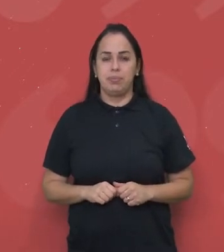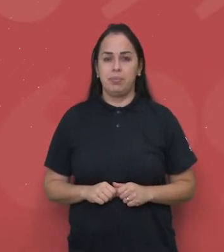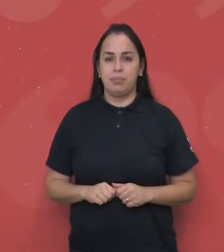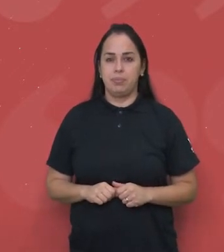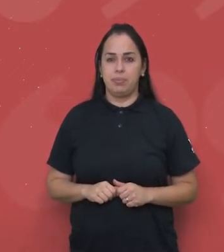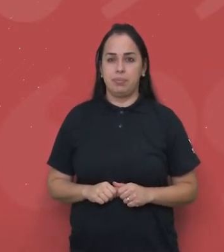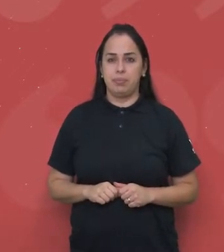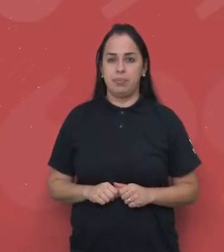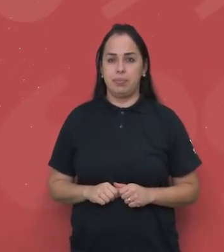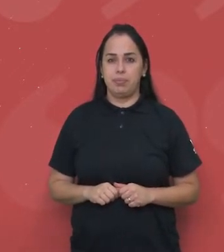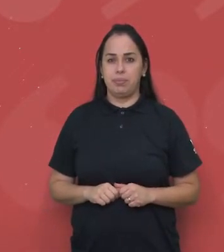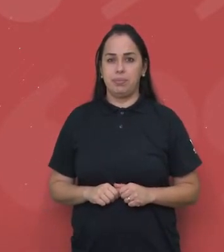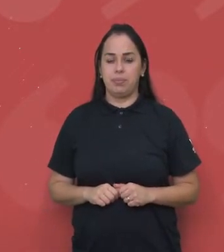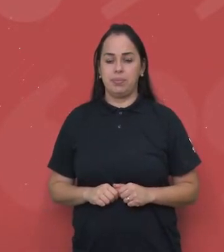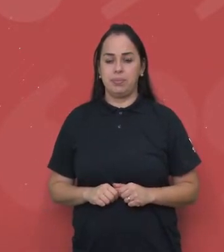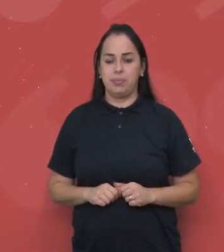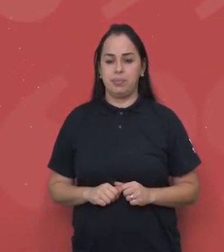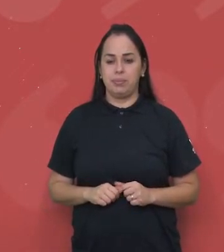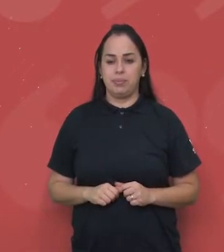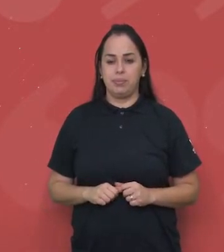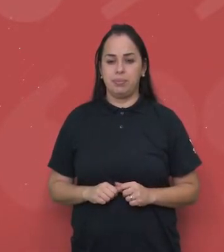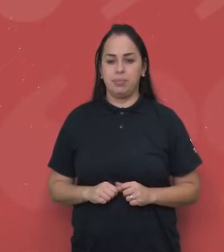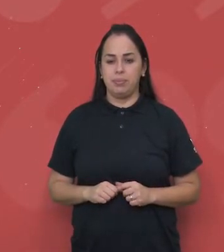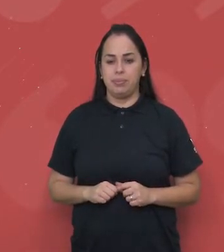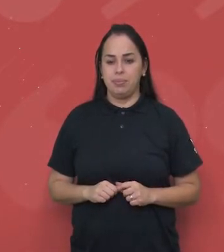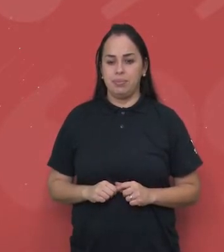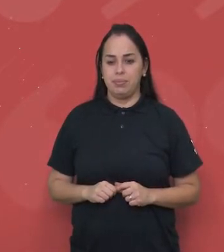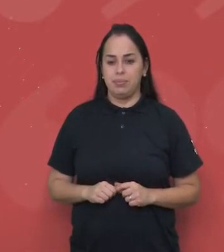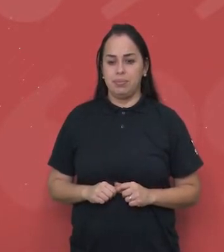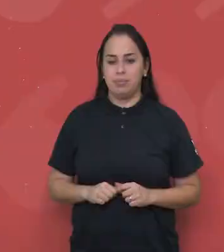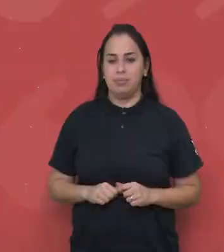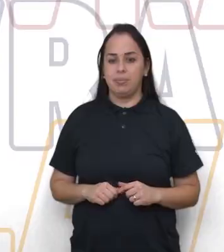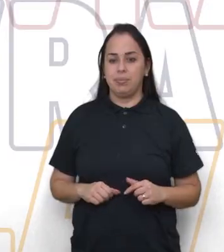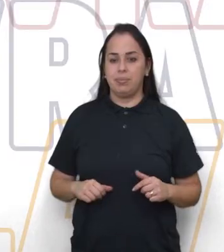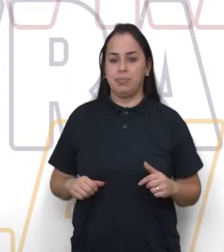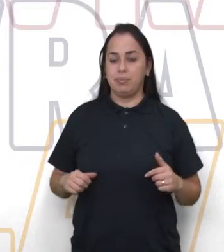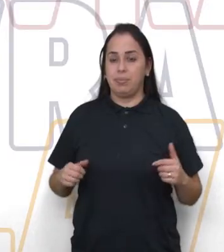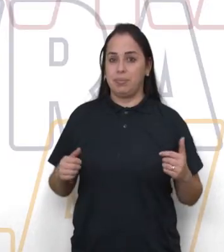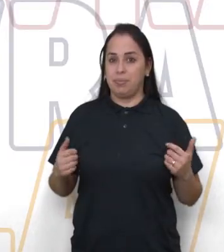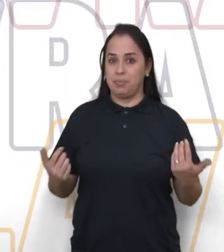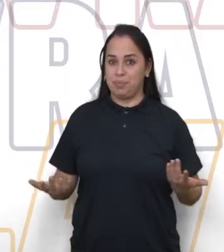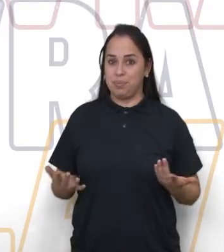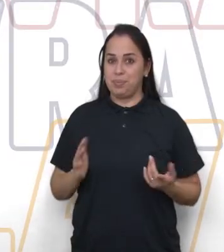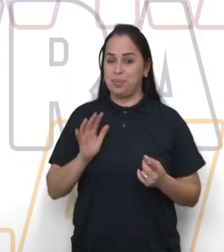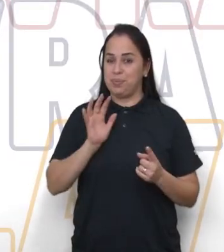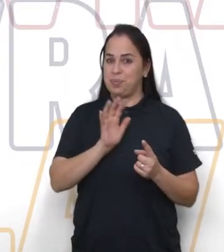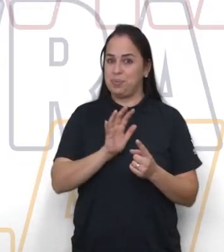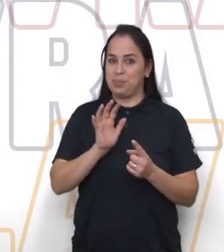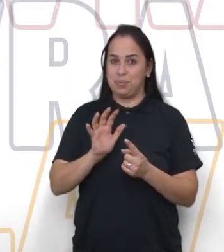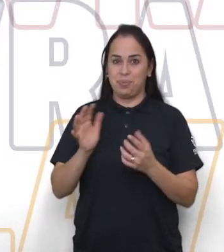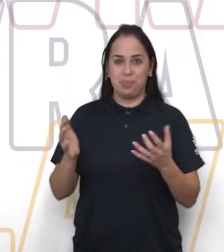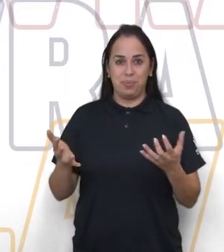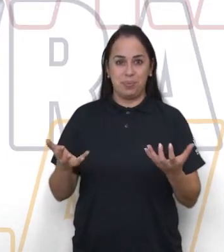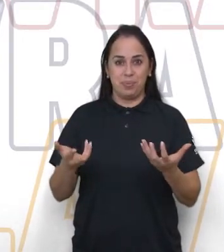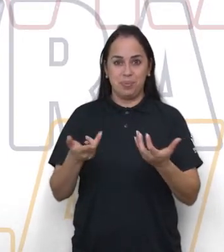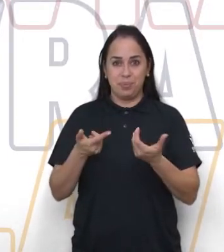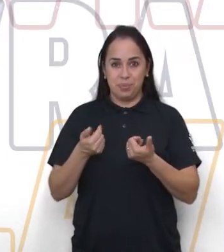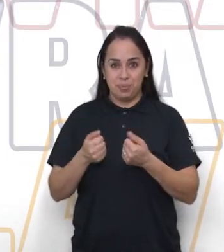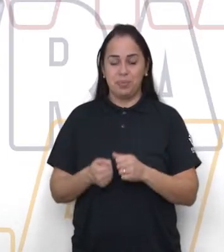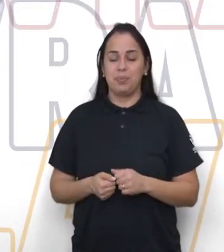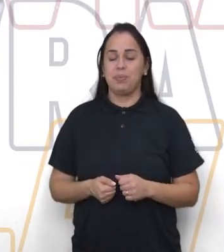4.0 no mercado de trabalho e na economia e o impacto é pleno